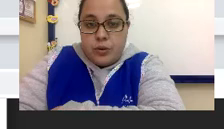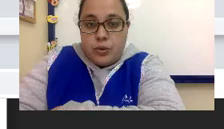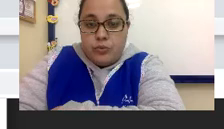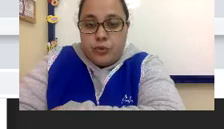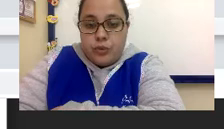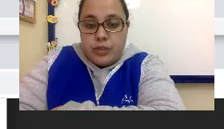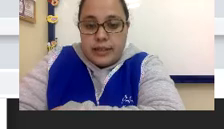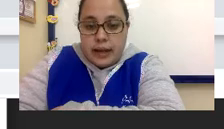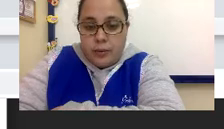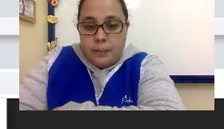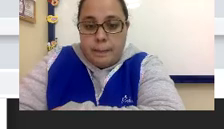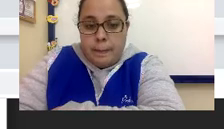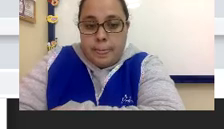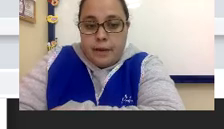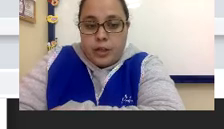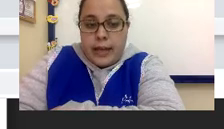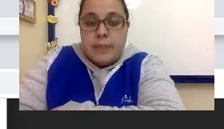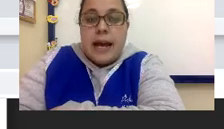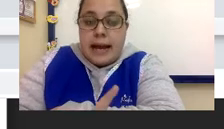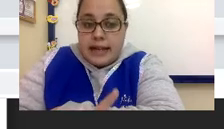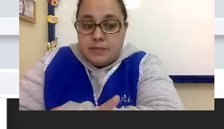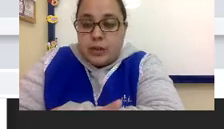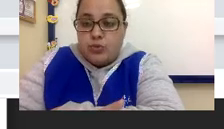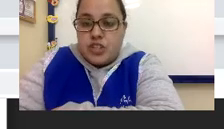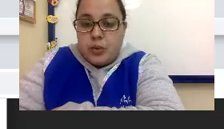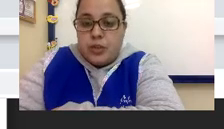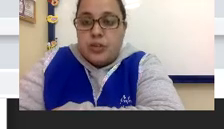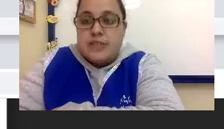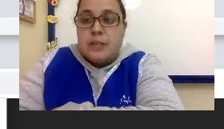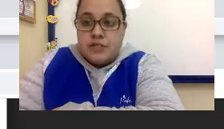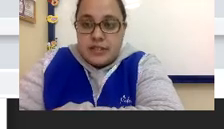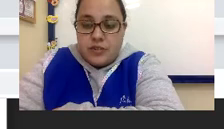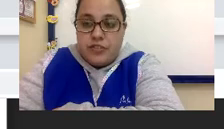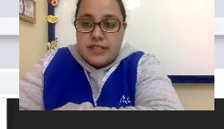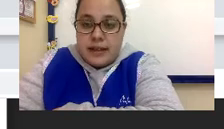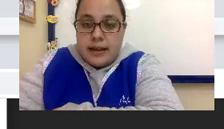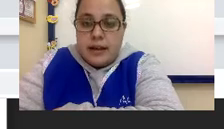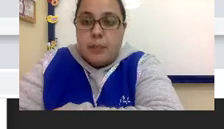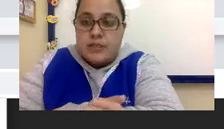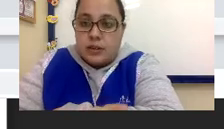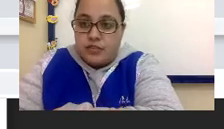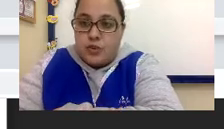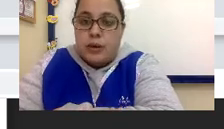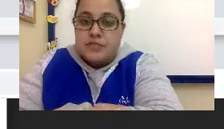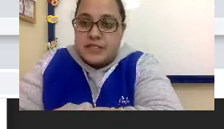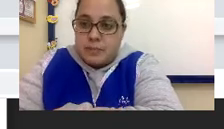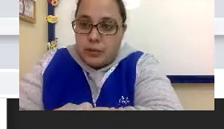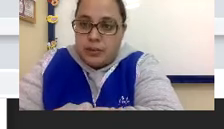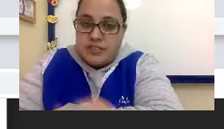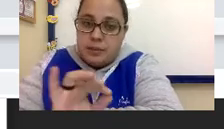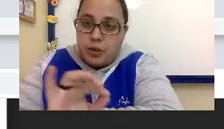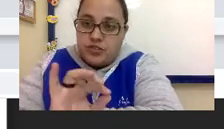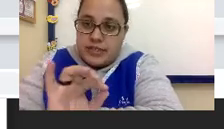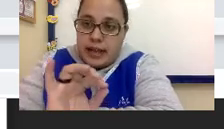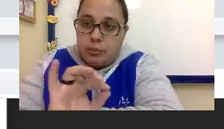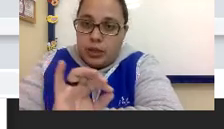serve o flúor dental. Ok? Aí as perguntinhas 1 e 2 também vocês vão fazer, após aí o videoaula vocês pegam para